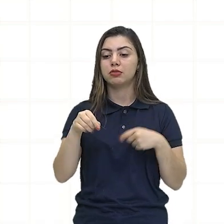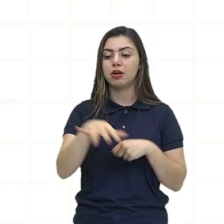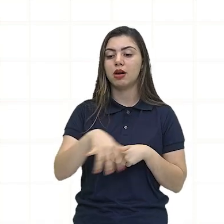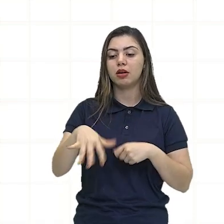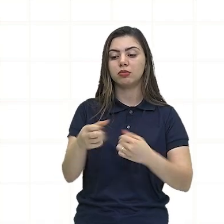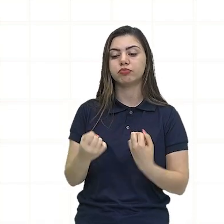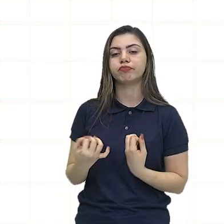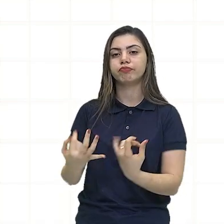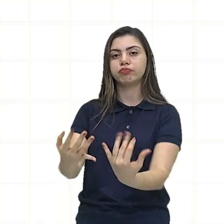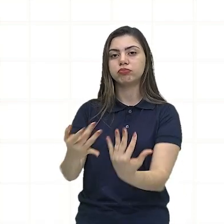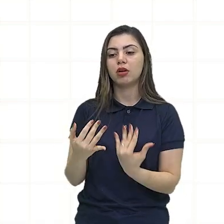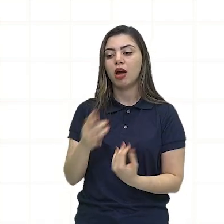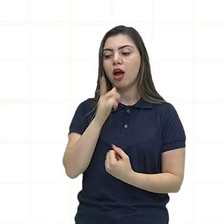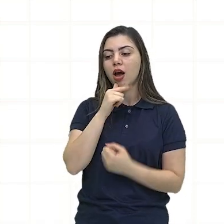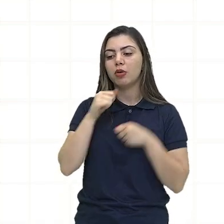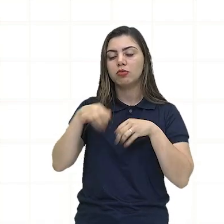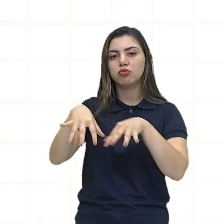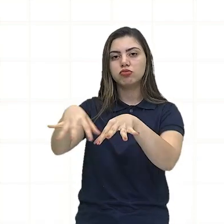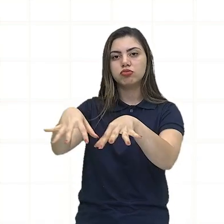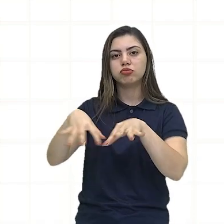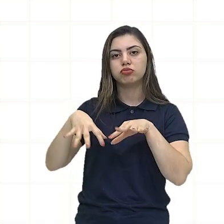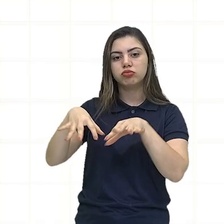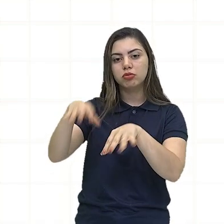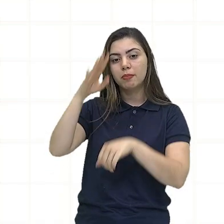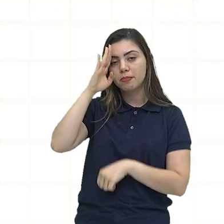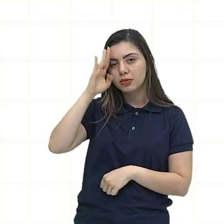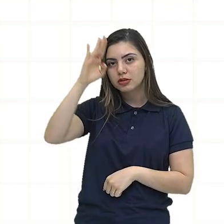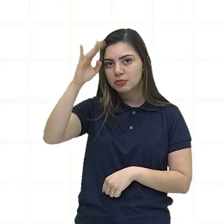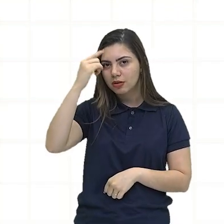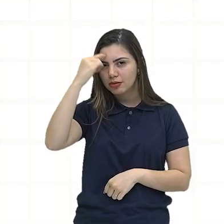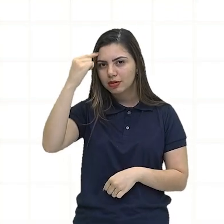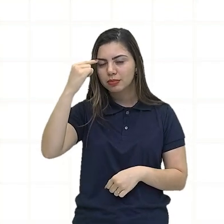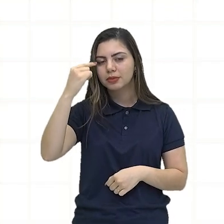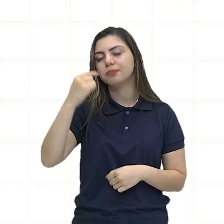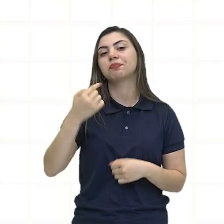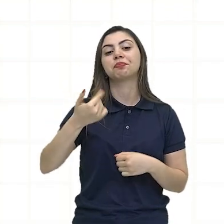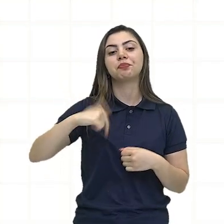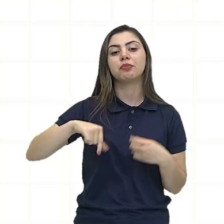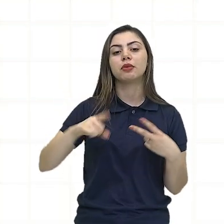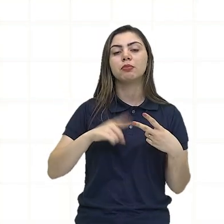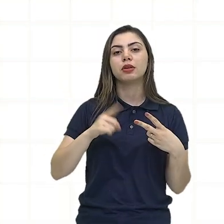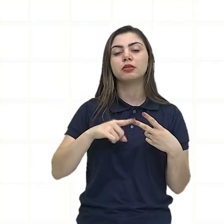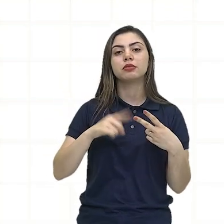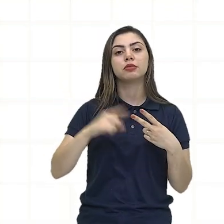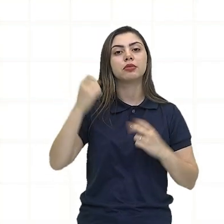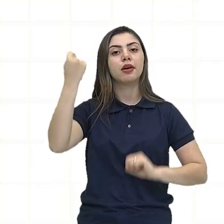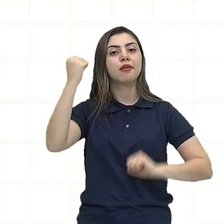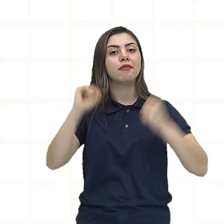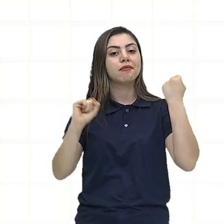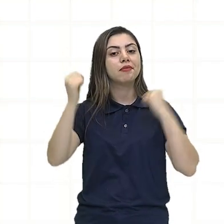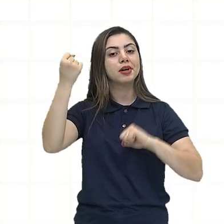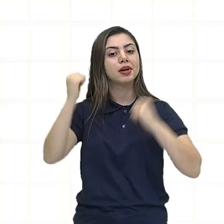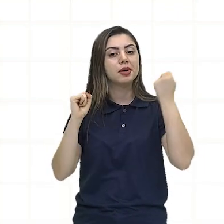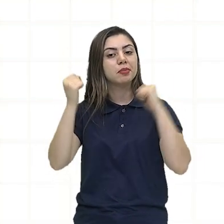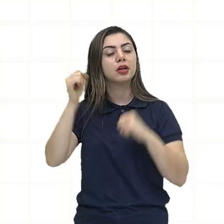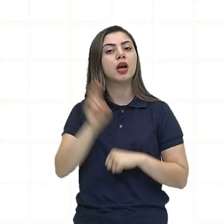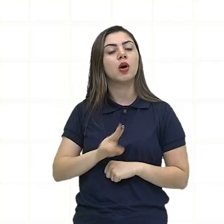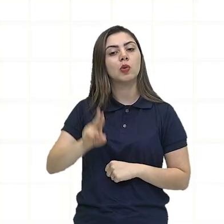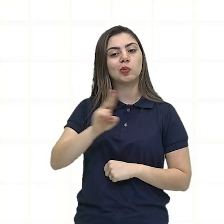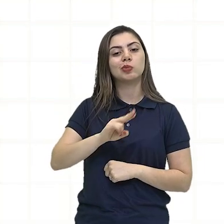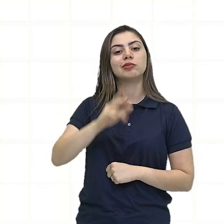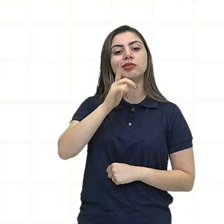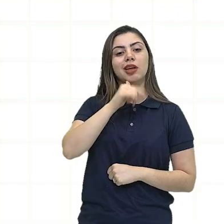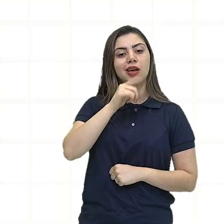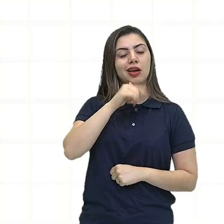principal uso da água, com destaque para a irrigação, como a gente viu. A indústria vai utilizar também bastante